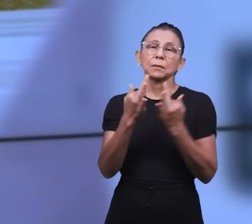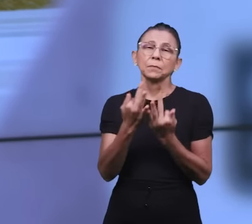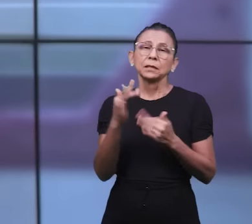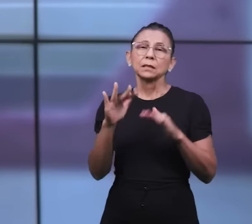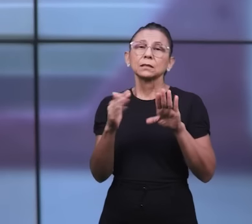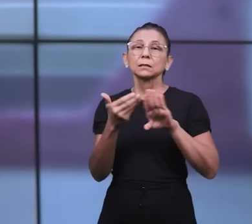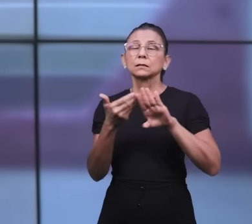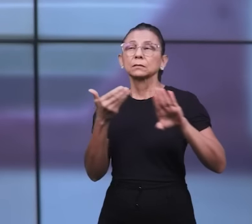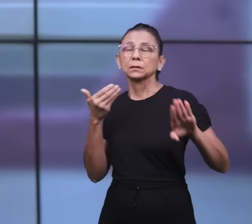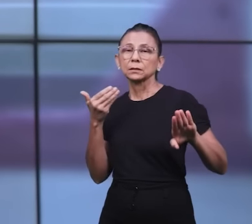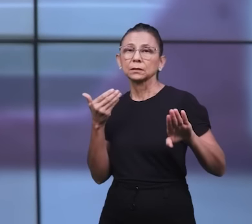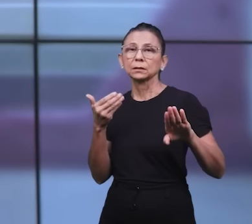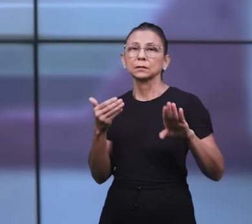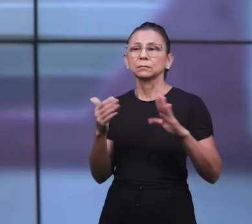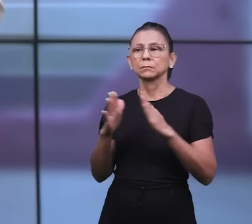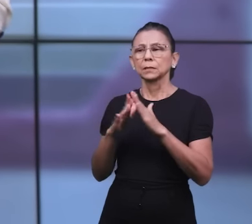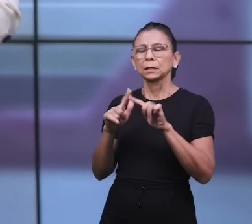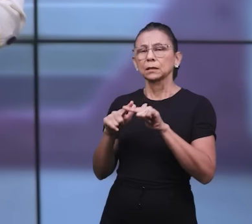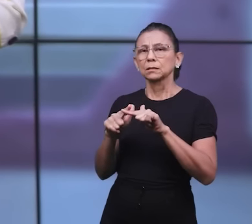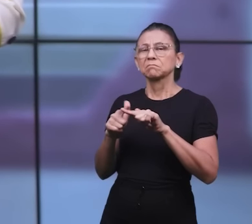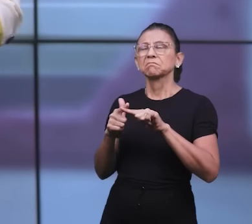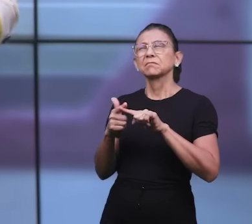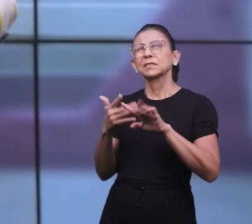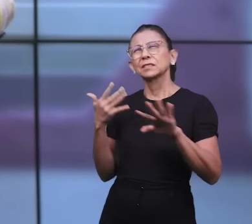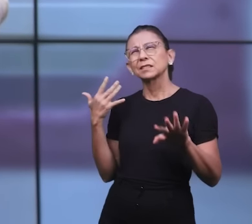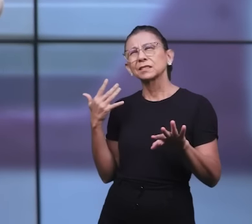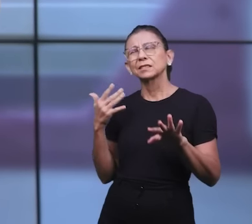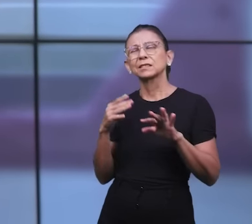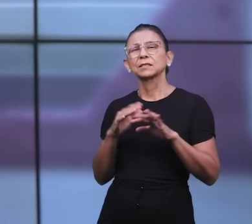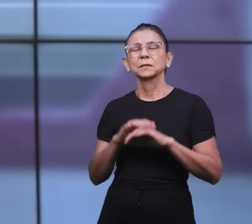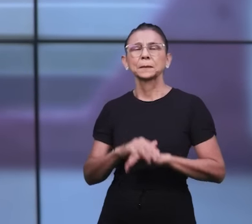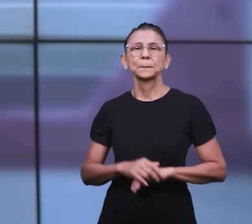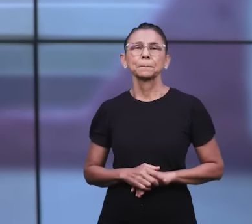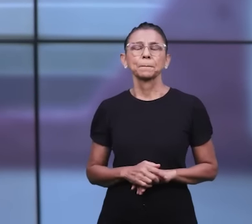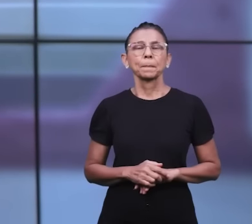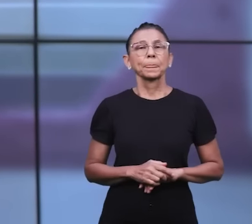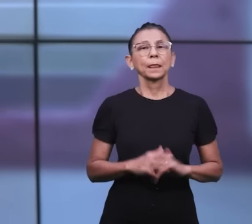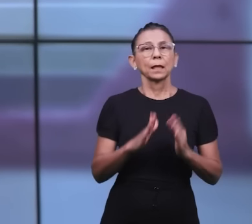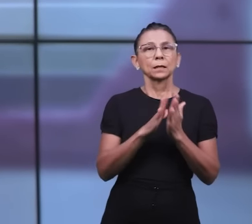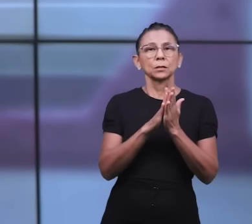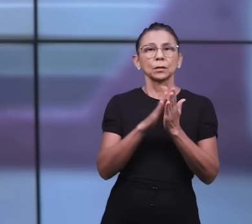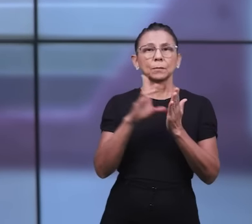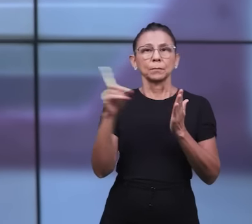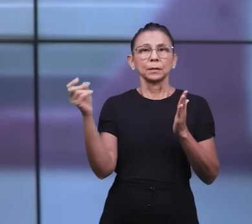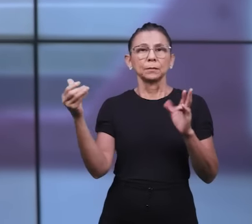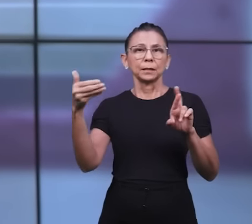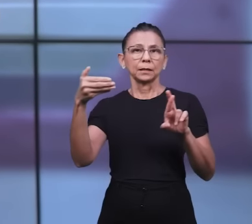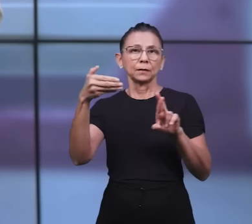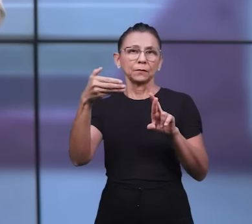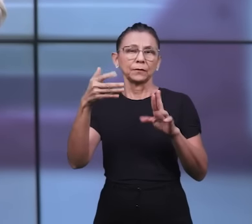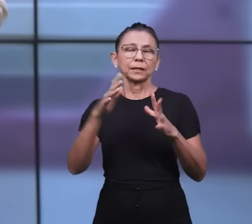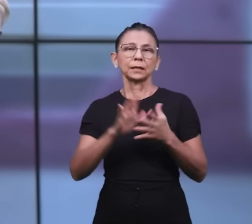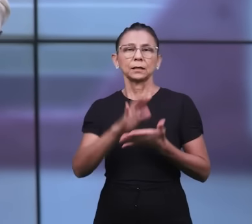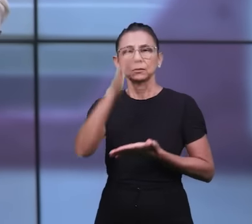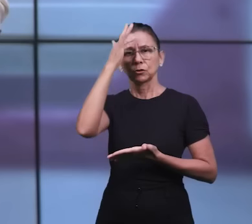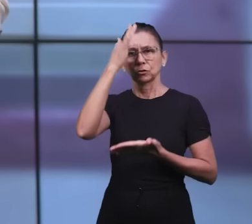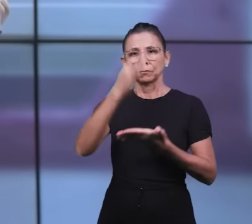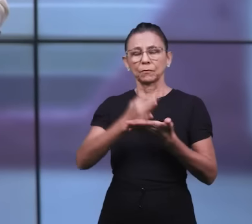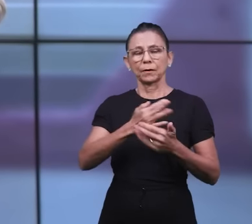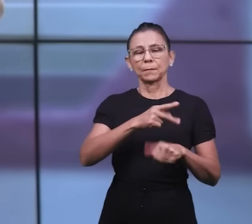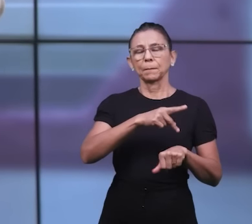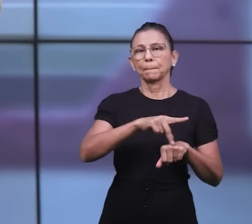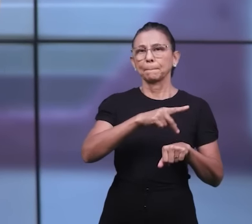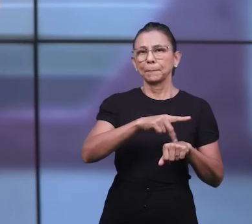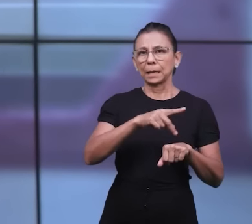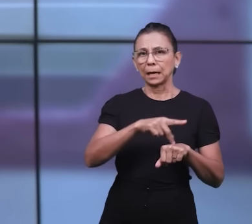como igreja para as nossas conversas tomamos como base a Bíblia Nossa referência de verdade de fé e de